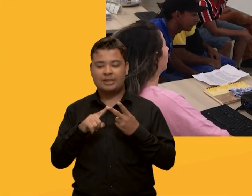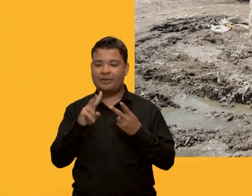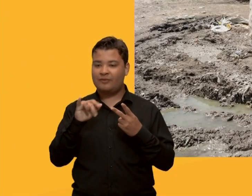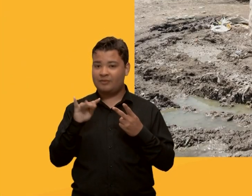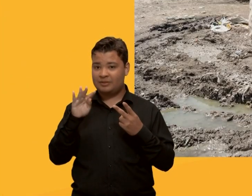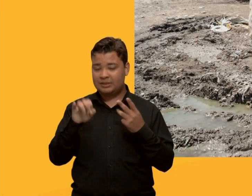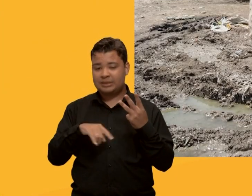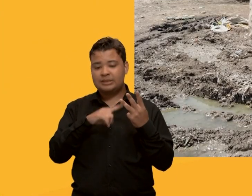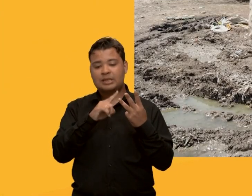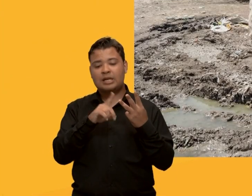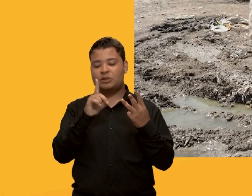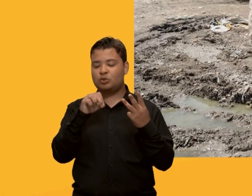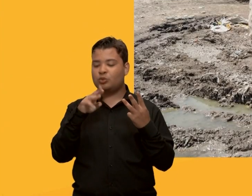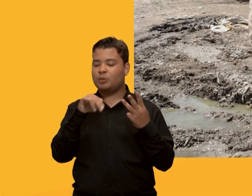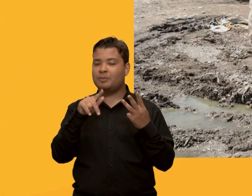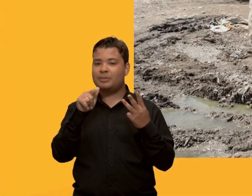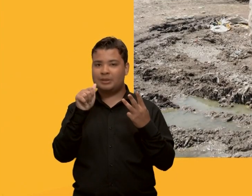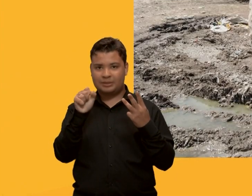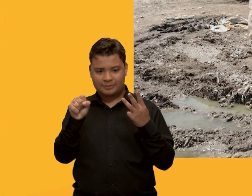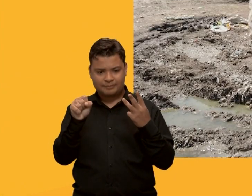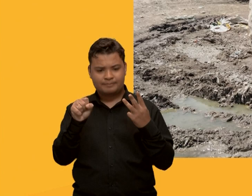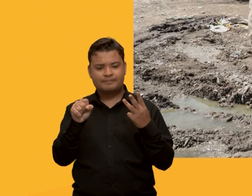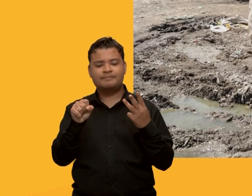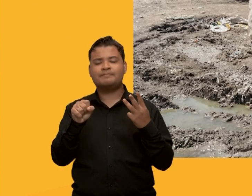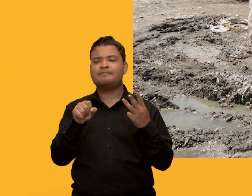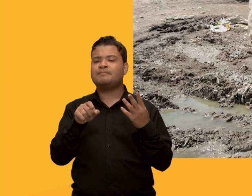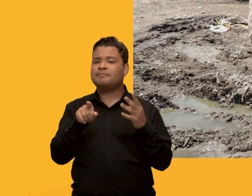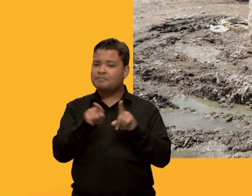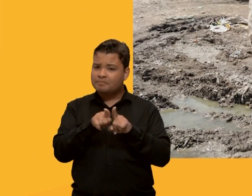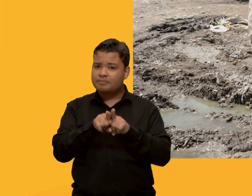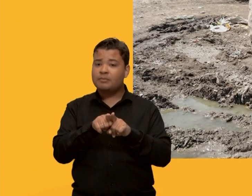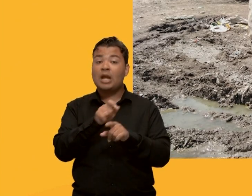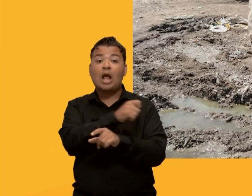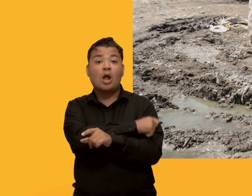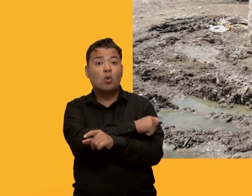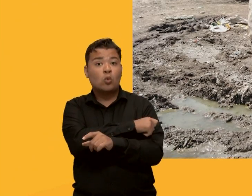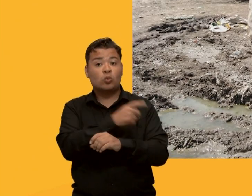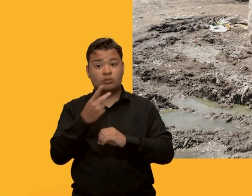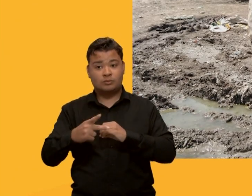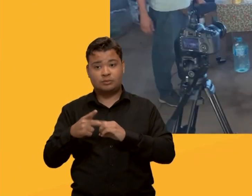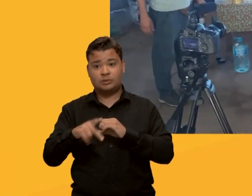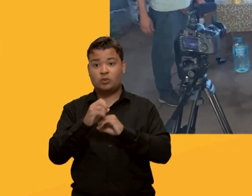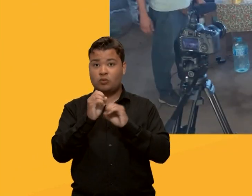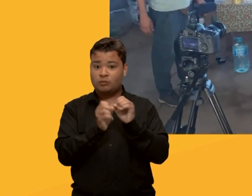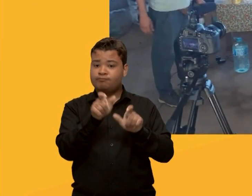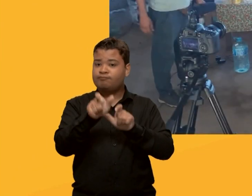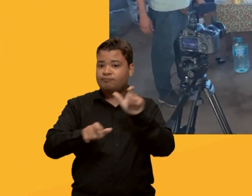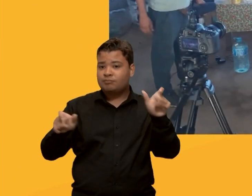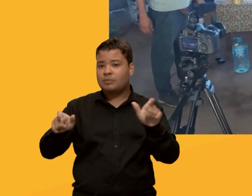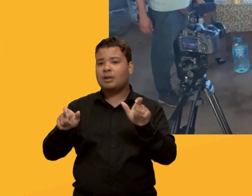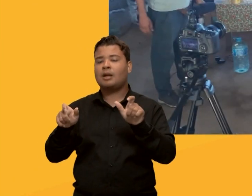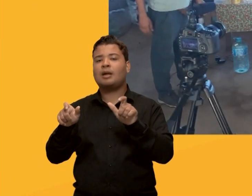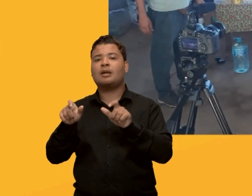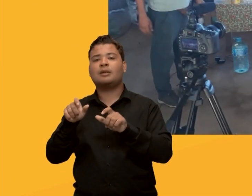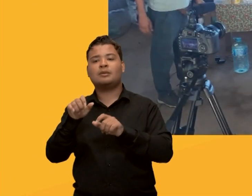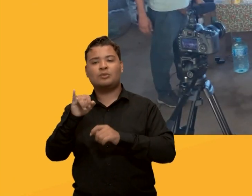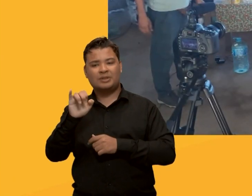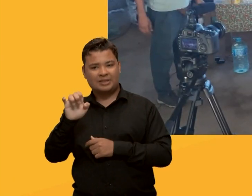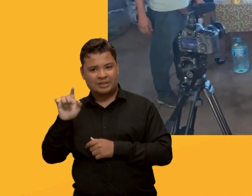Dona Domingas, de todos os estudantes da UFG, da UEG e do IFG que